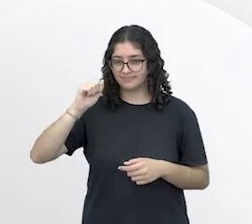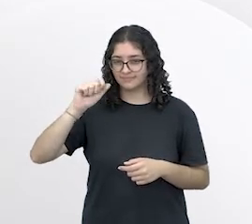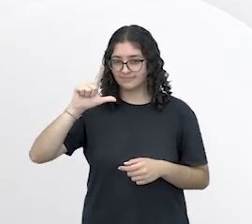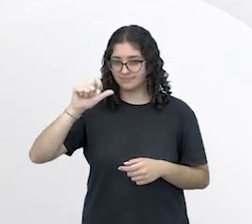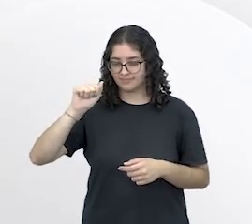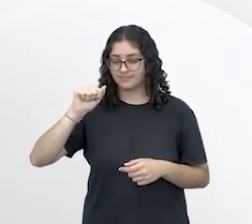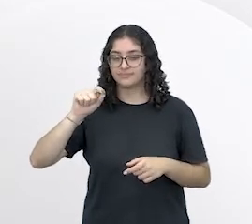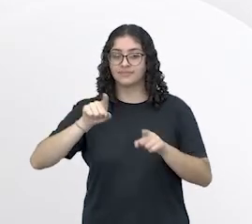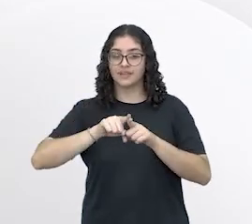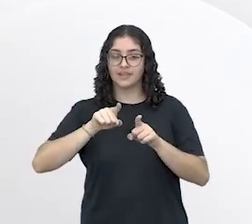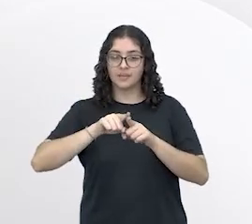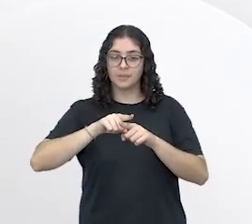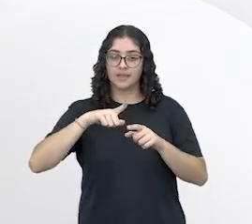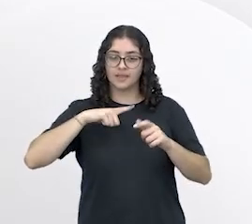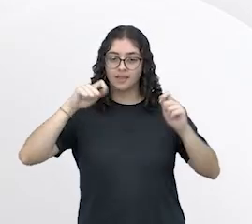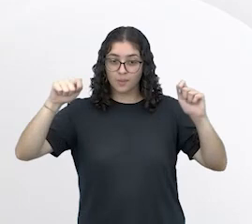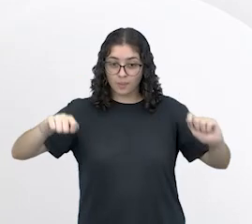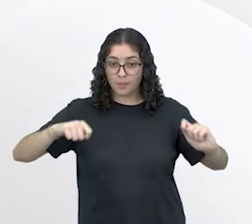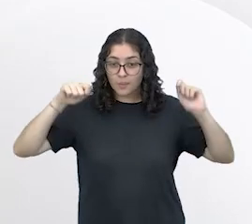Ó.